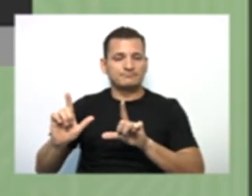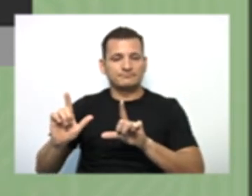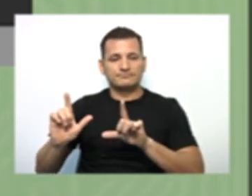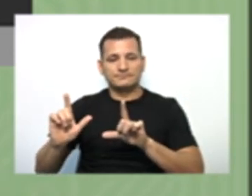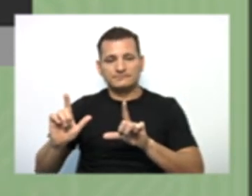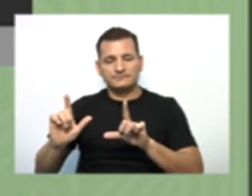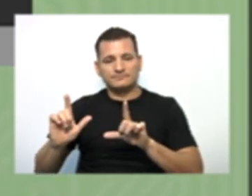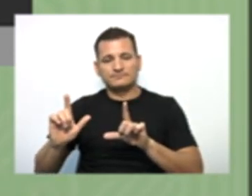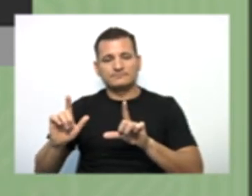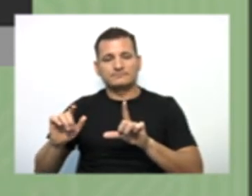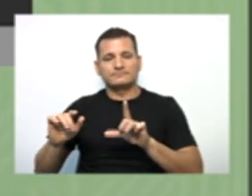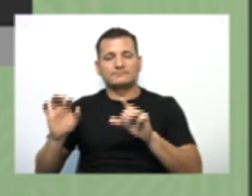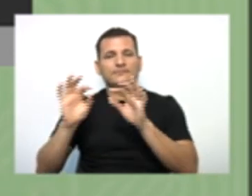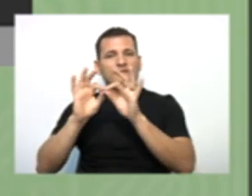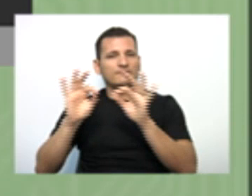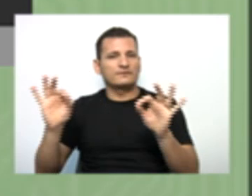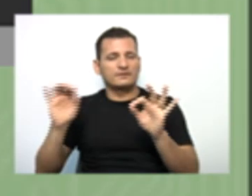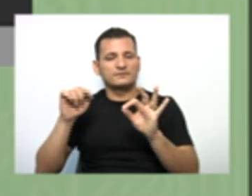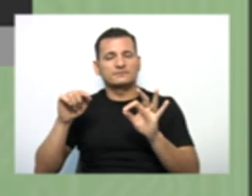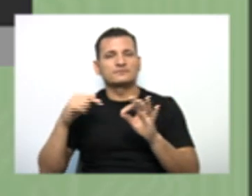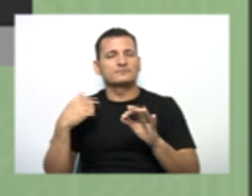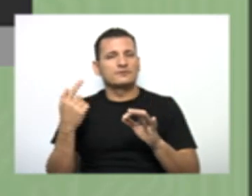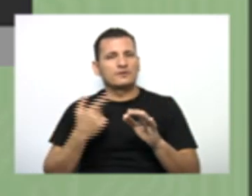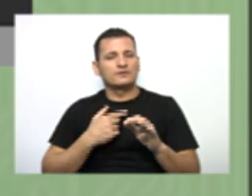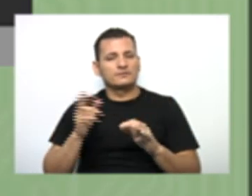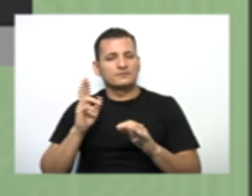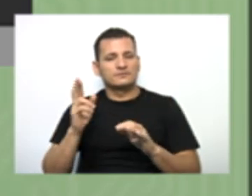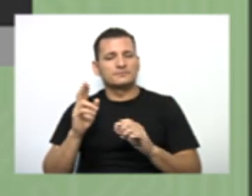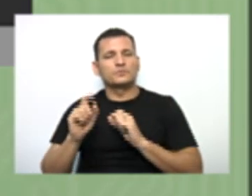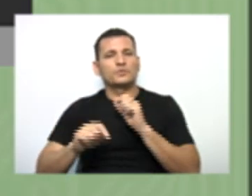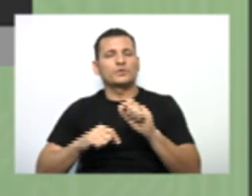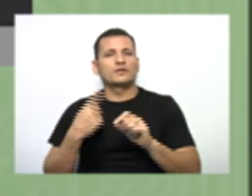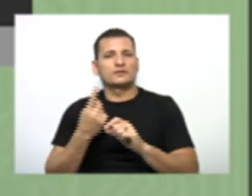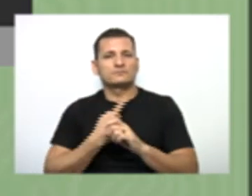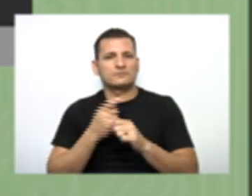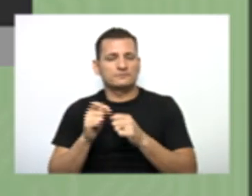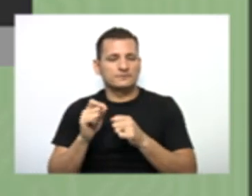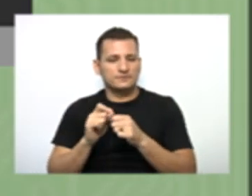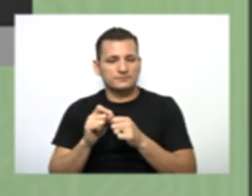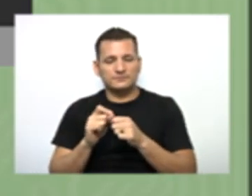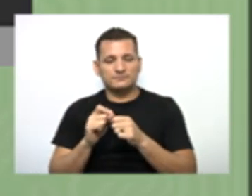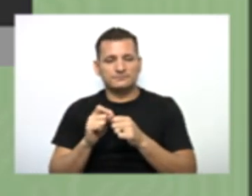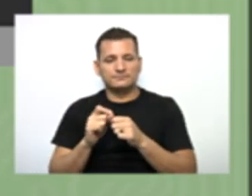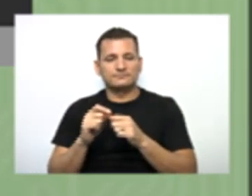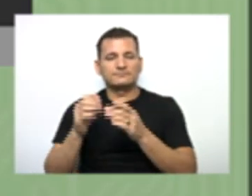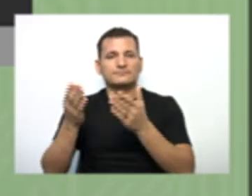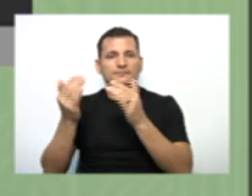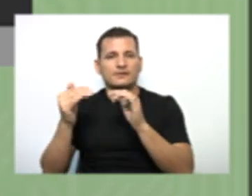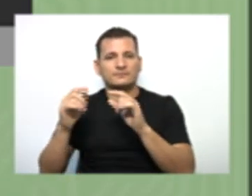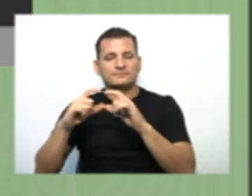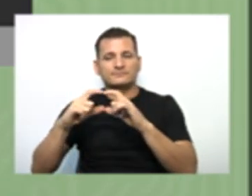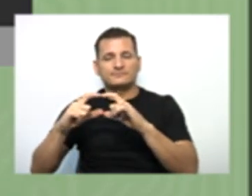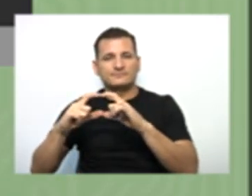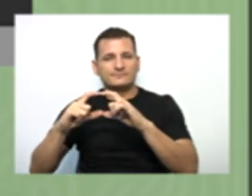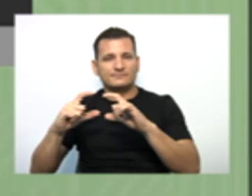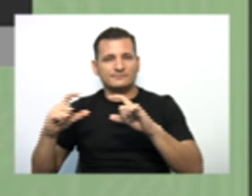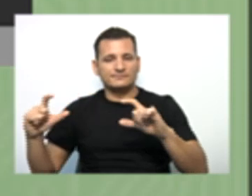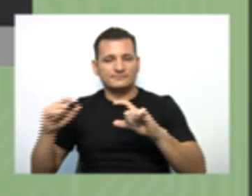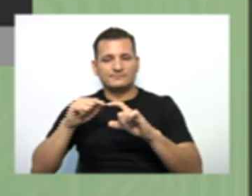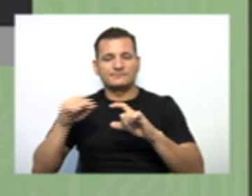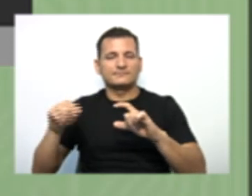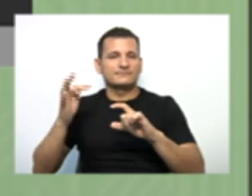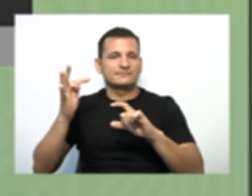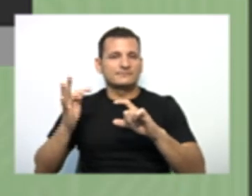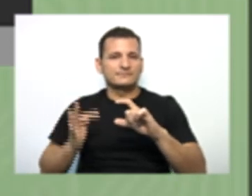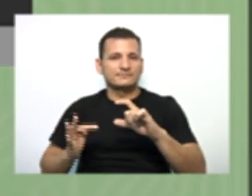eles colocaram uma outra frase aqui, quem somos e o que fazemos, né? Aí aqui embaixo ele escreve tudo que